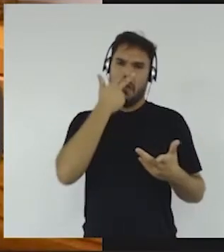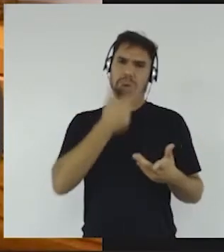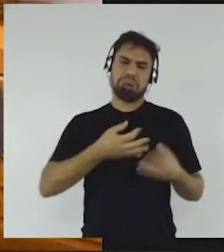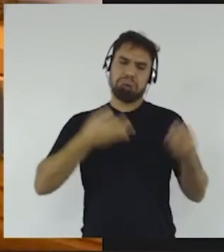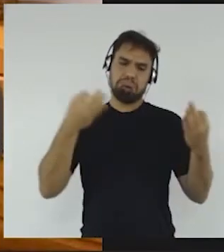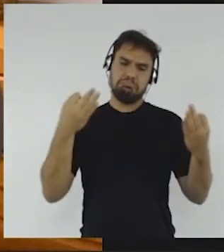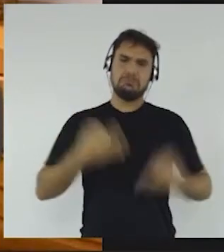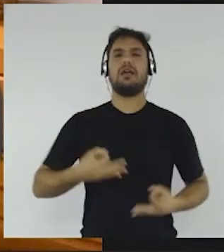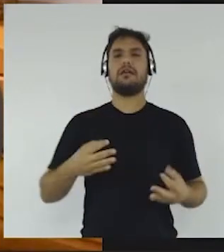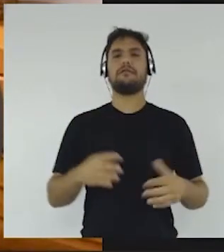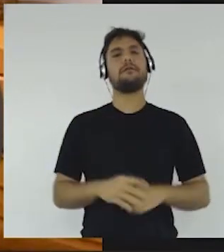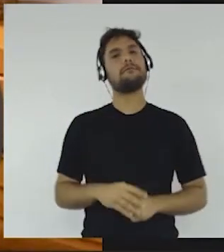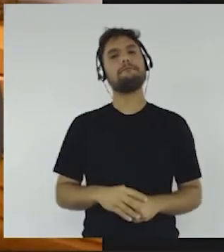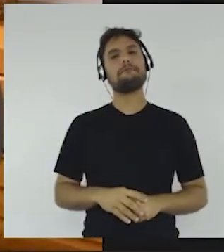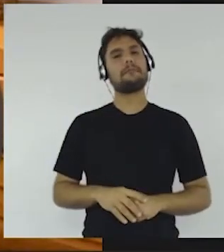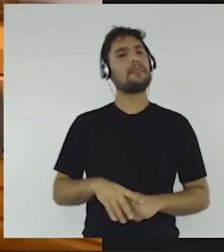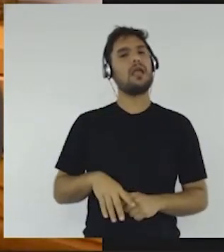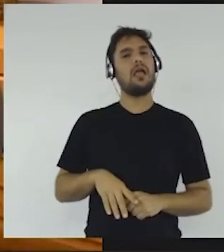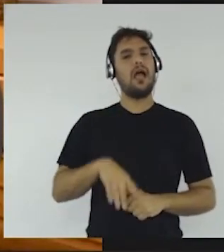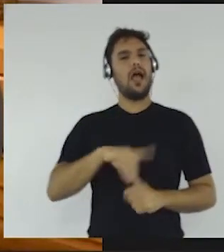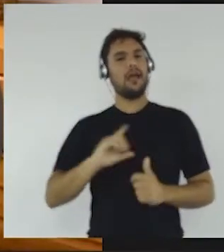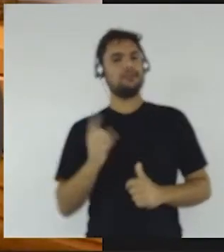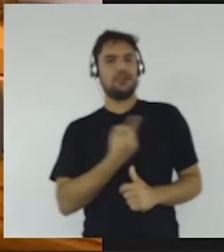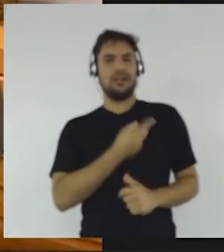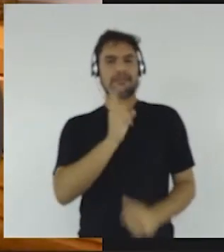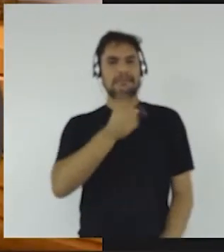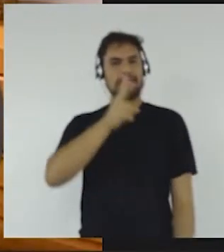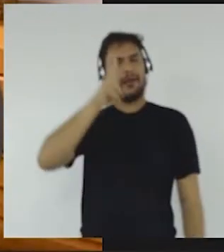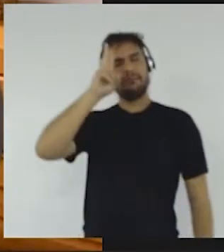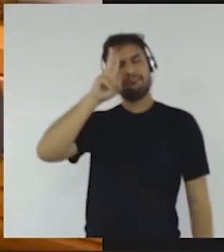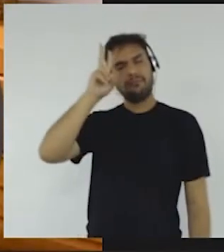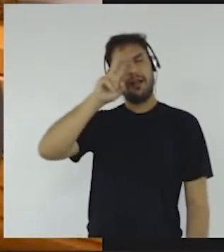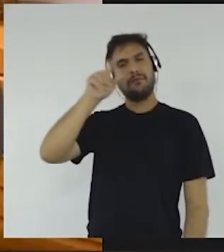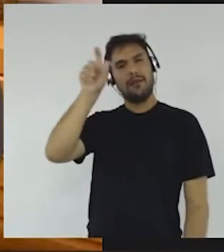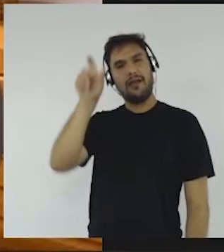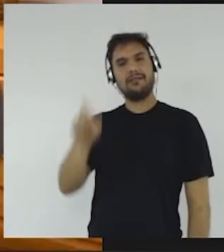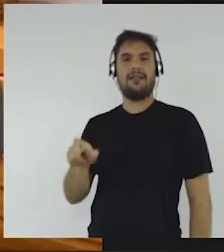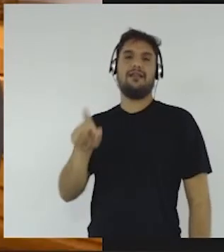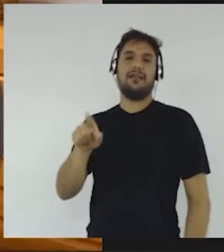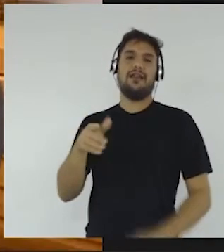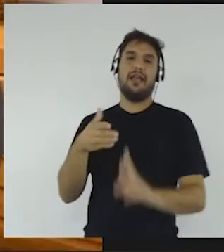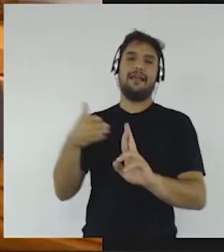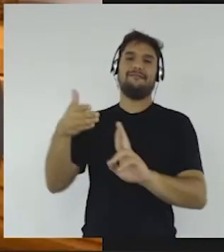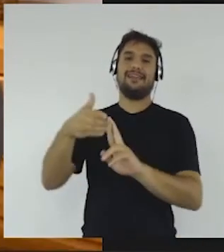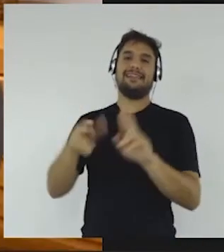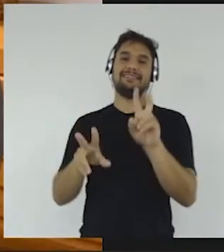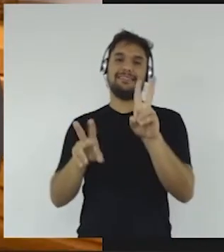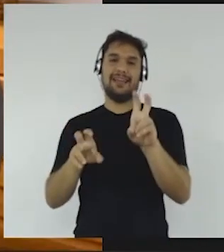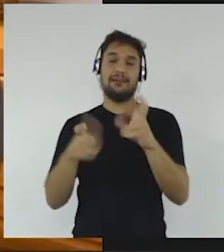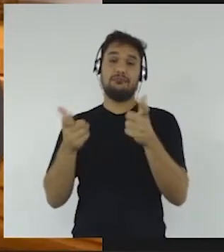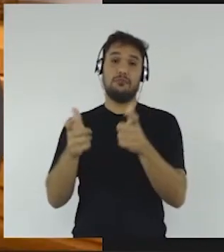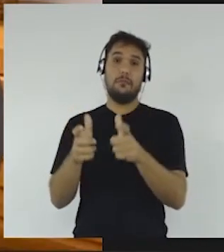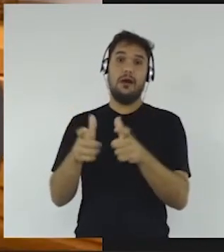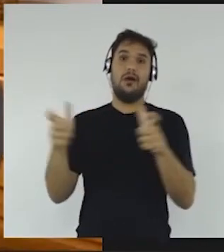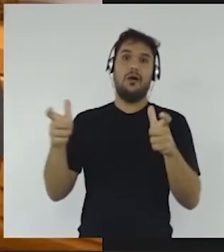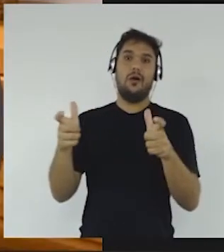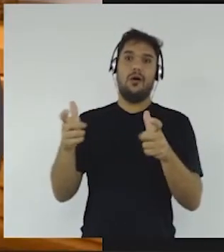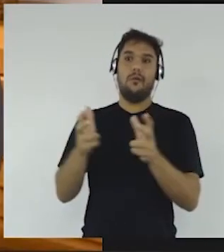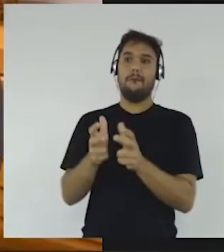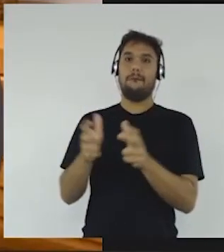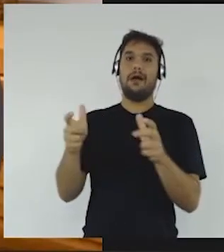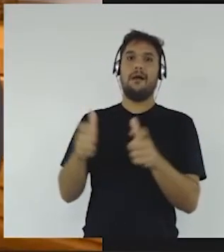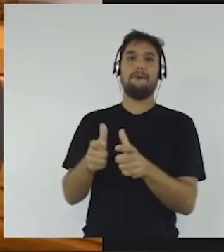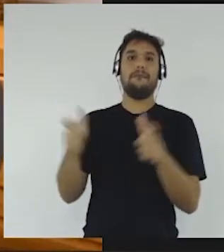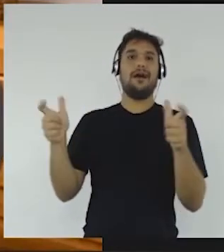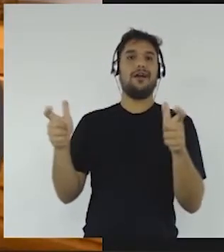né? Jamais vai ser esquecido e sempre vai ter que ser citado quando se falar dos maiores juristas que o Brasil já